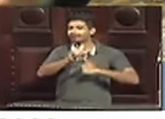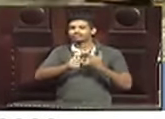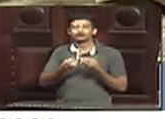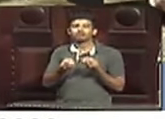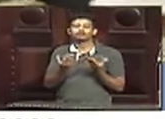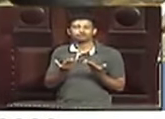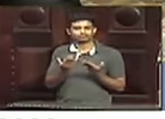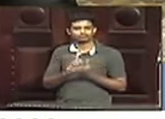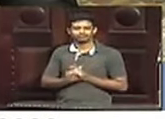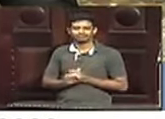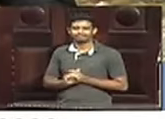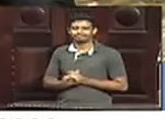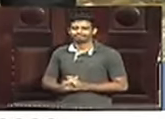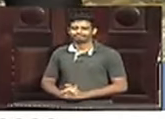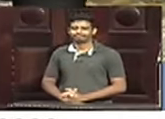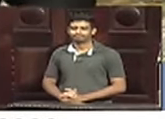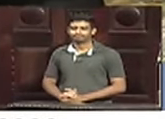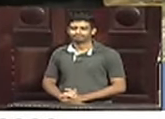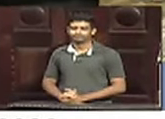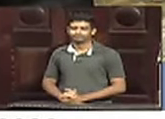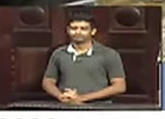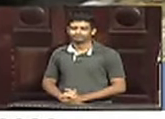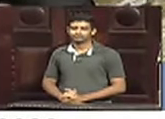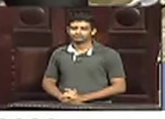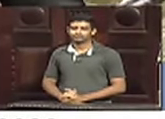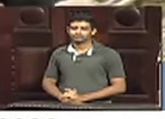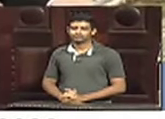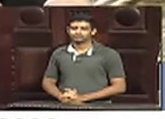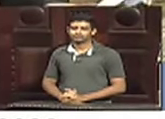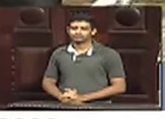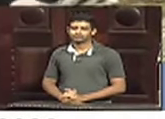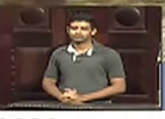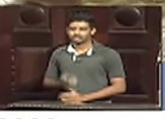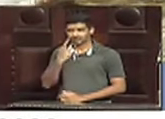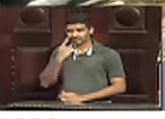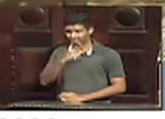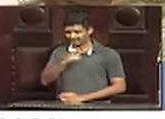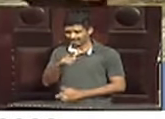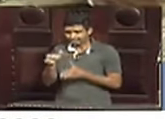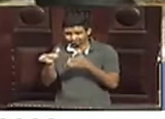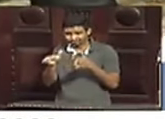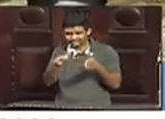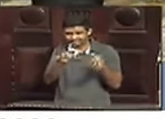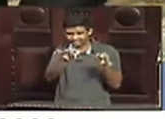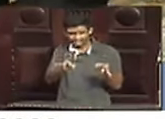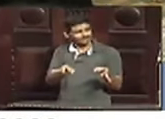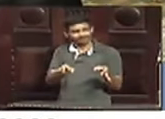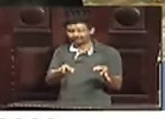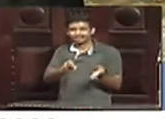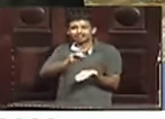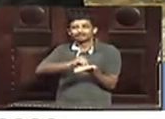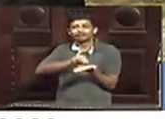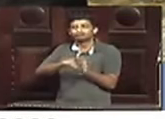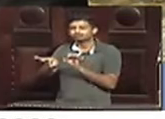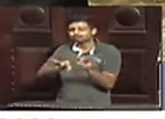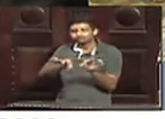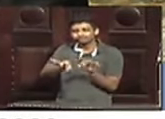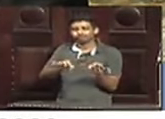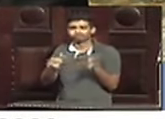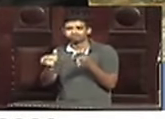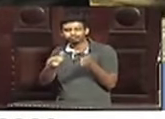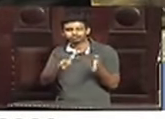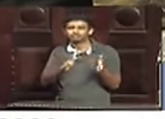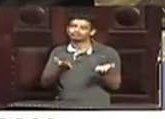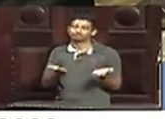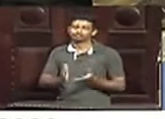que nos parece, no primeiro momento, não ter tido o preparo e a inteligência necessária, mas